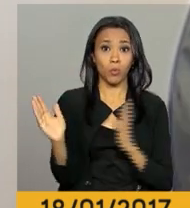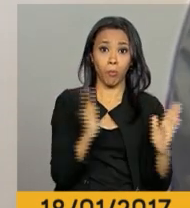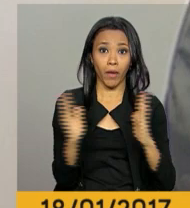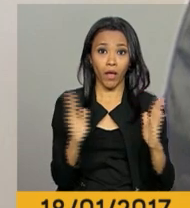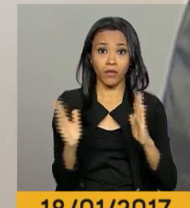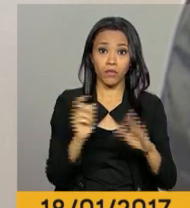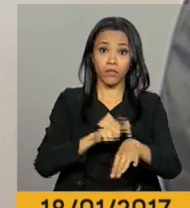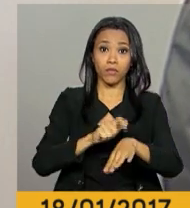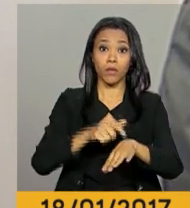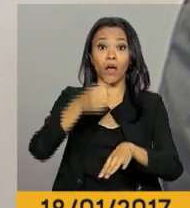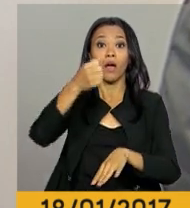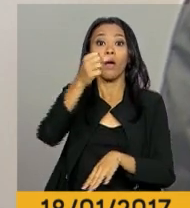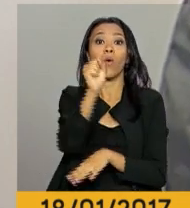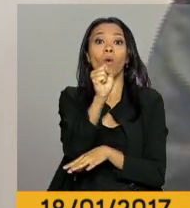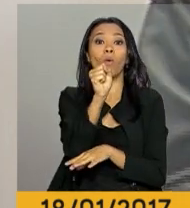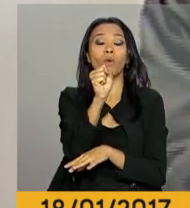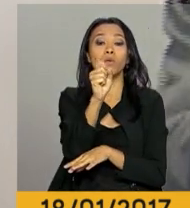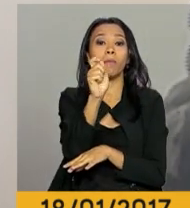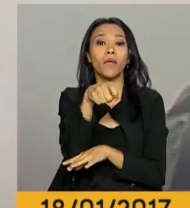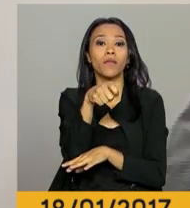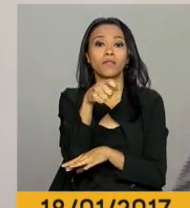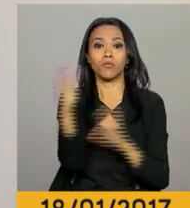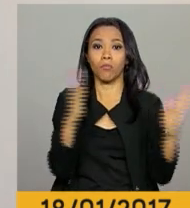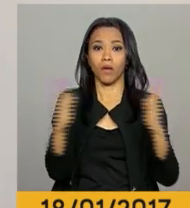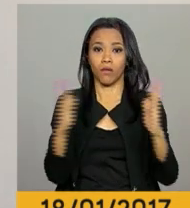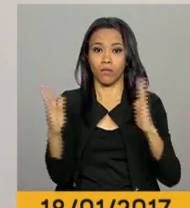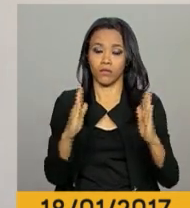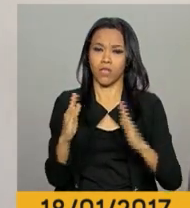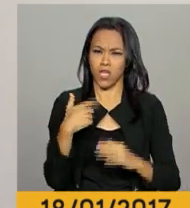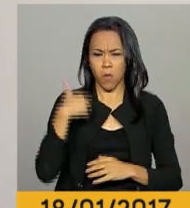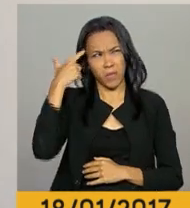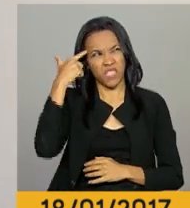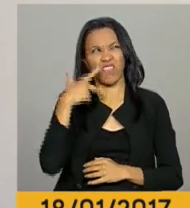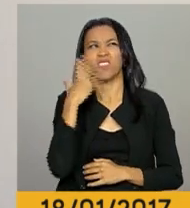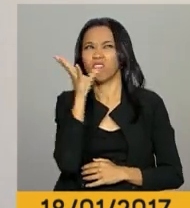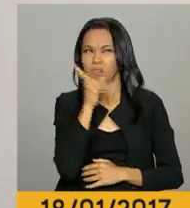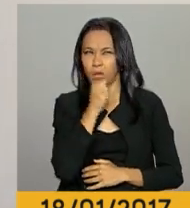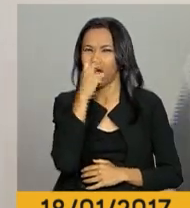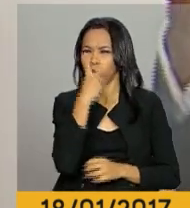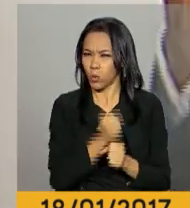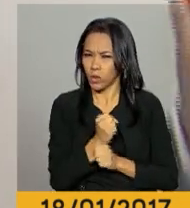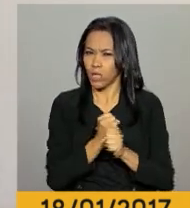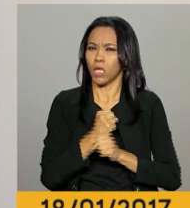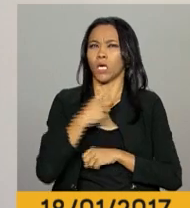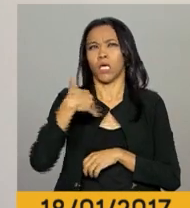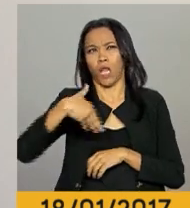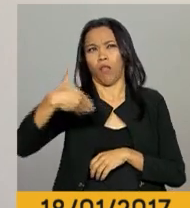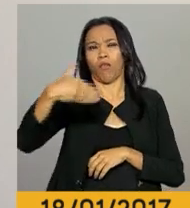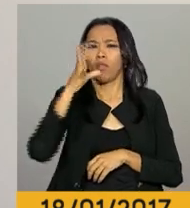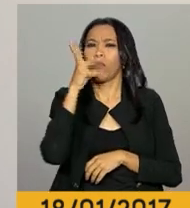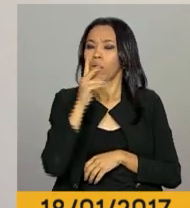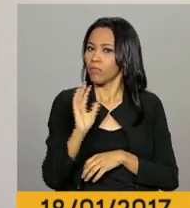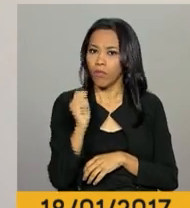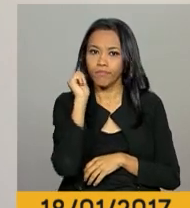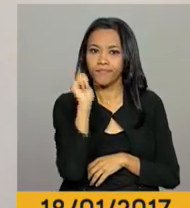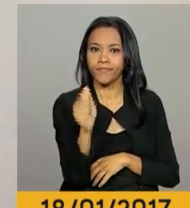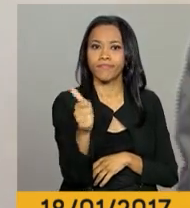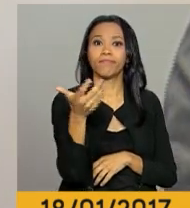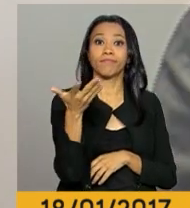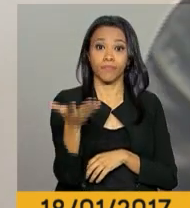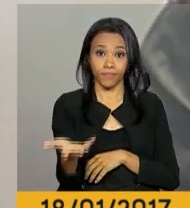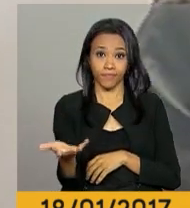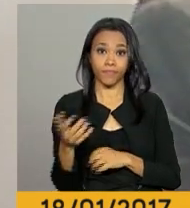inferior a 8 meses e eu que imaginava que levaria 2 anos e 8 meses para processá-las e por isso